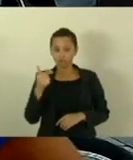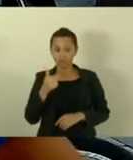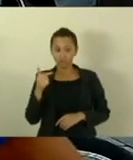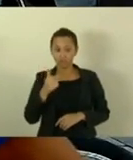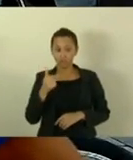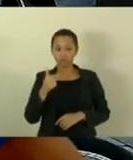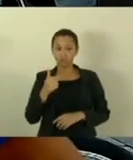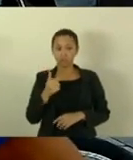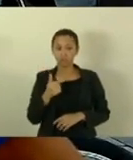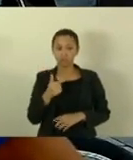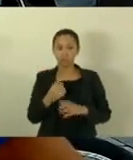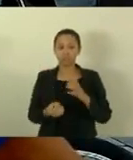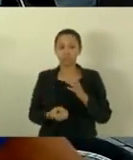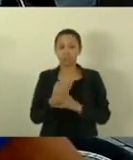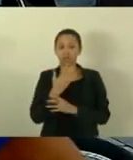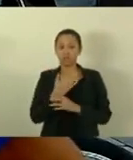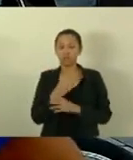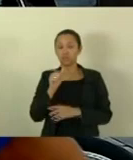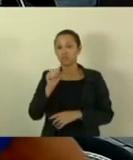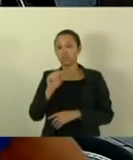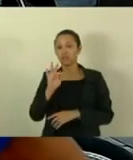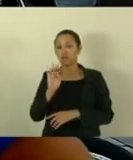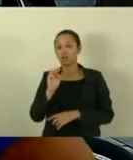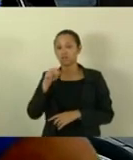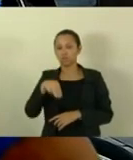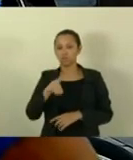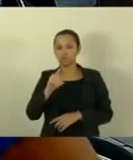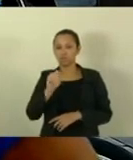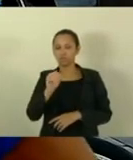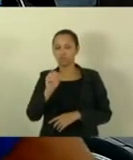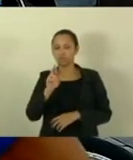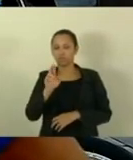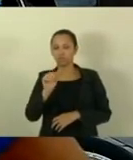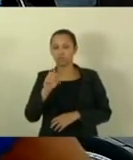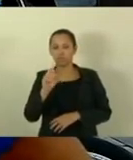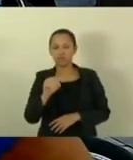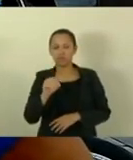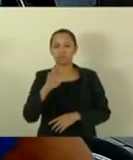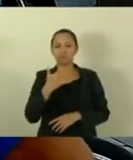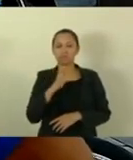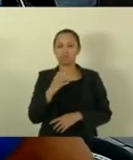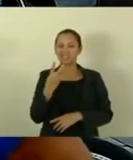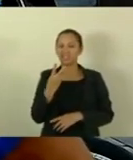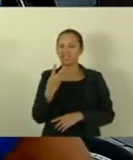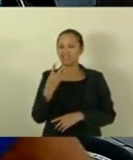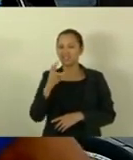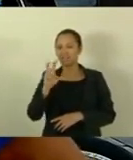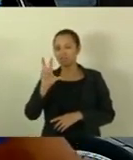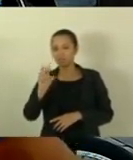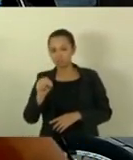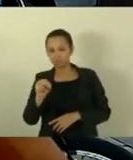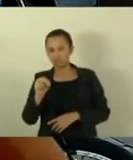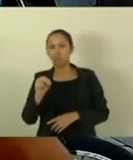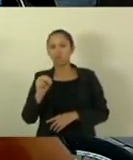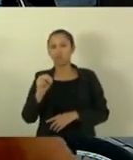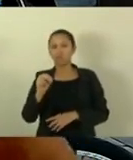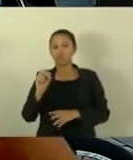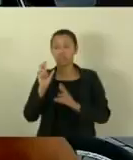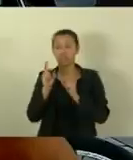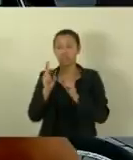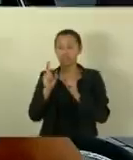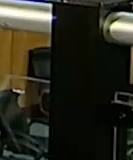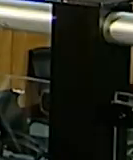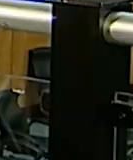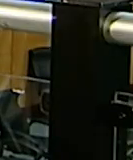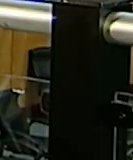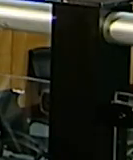dourado do país, exportando cerca de 350 toneladas desse peixe por